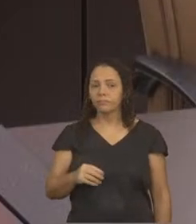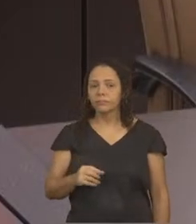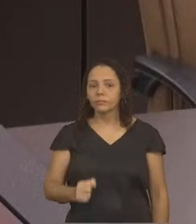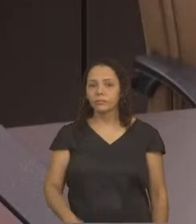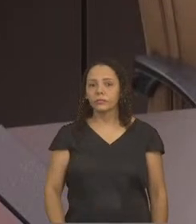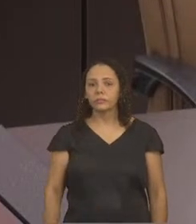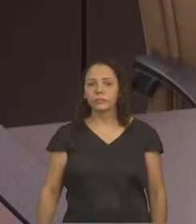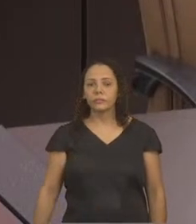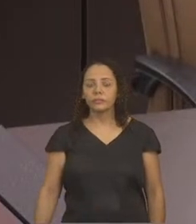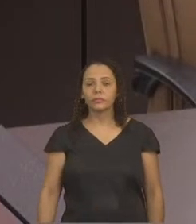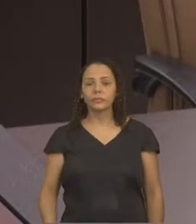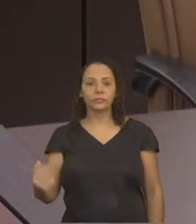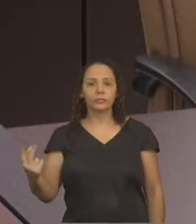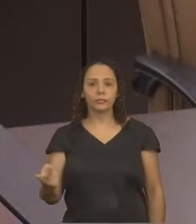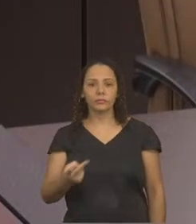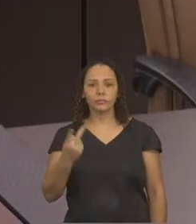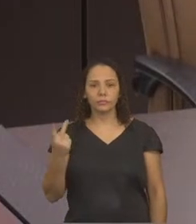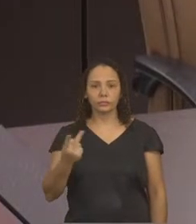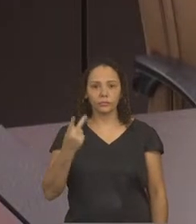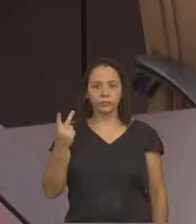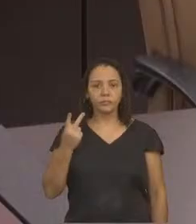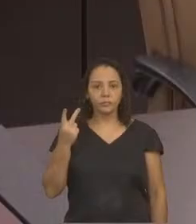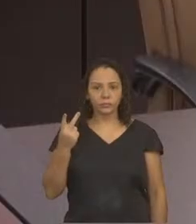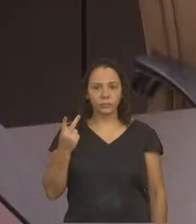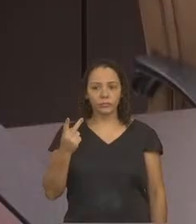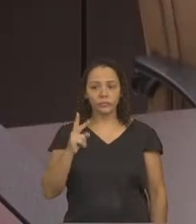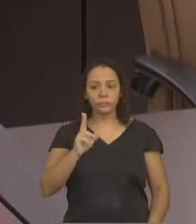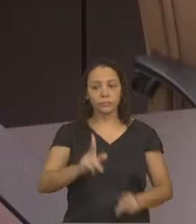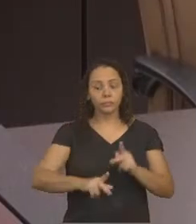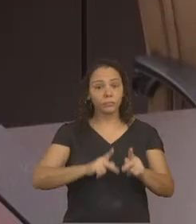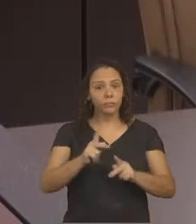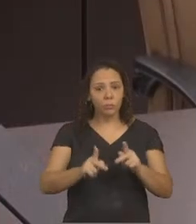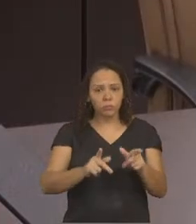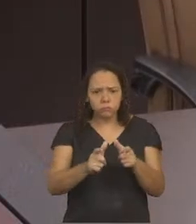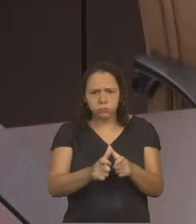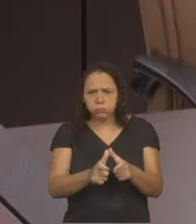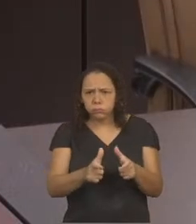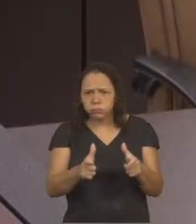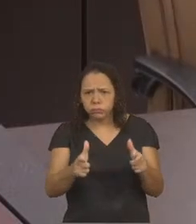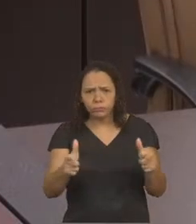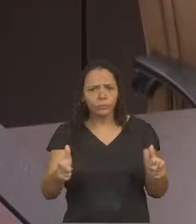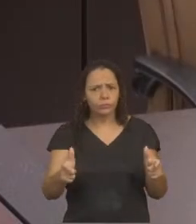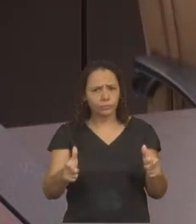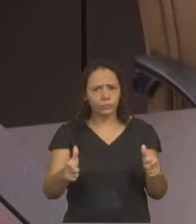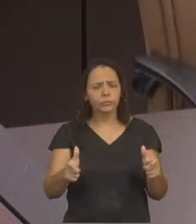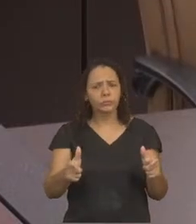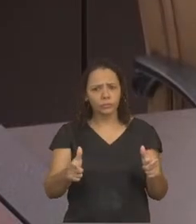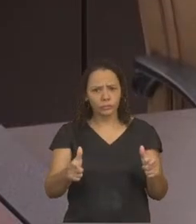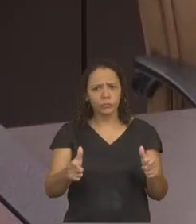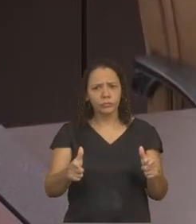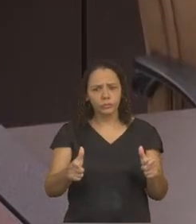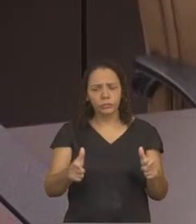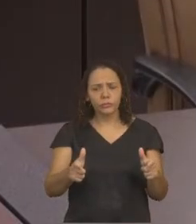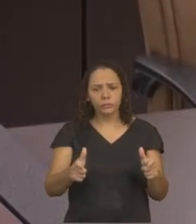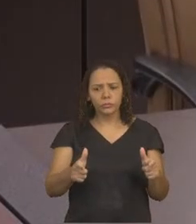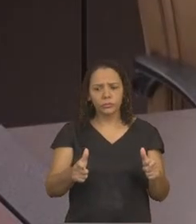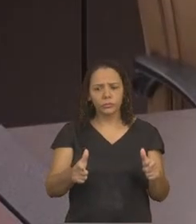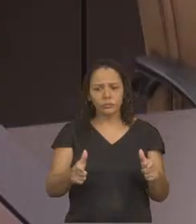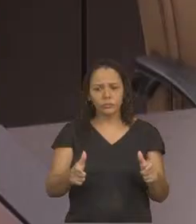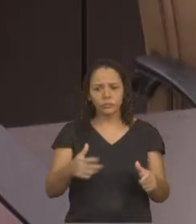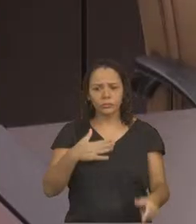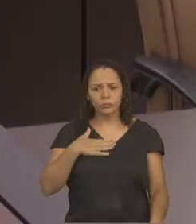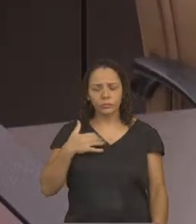para valorizar, uma vez que essa população só aumenta em breve, talvez esteja nesse time, né? Estou 55,